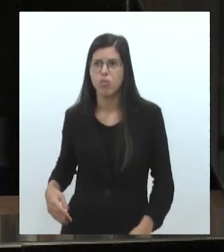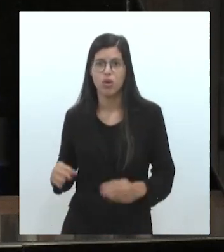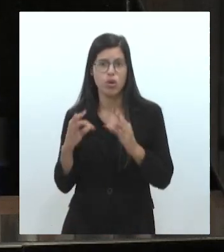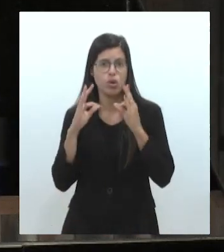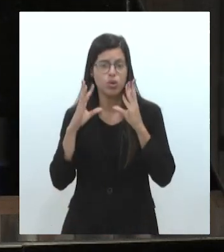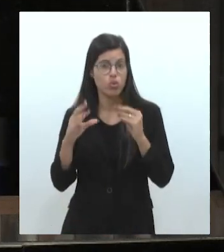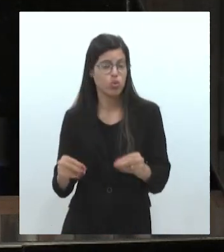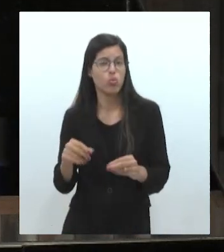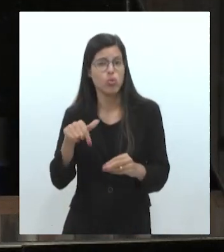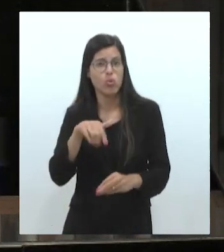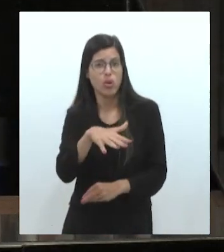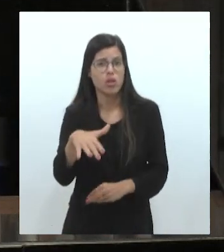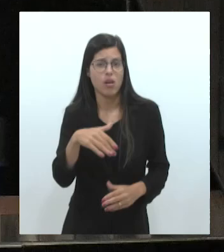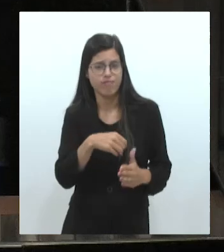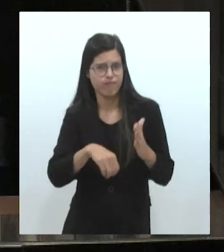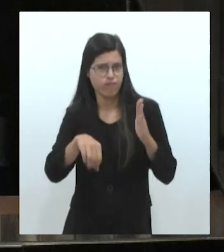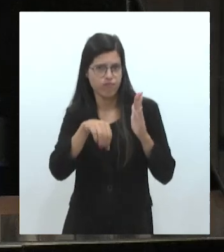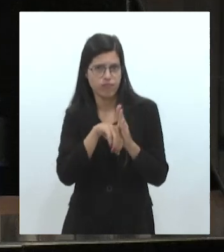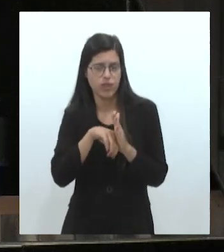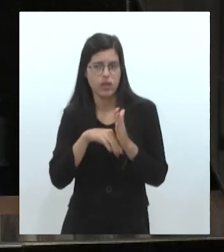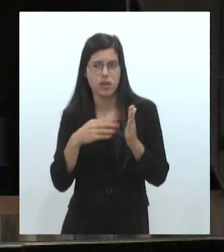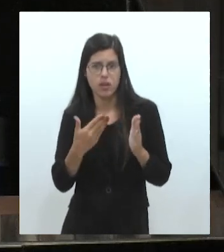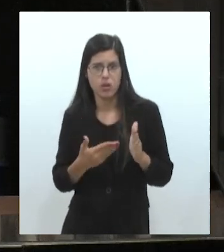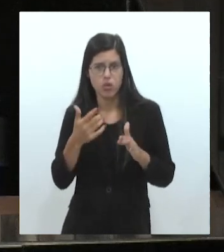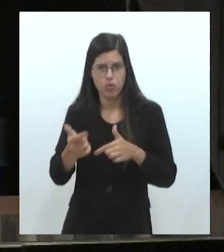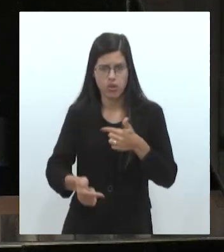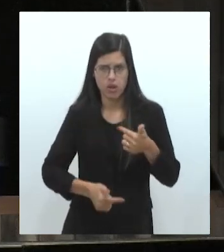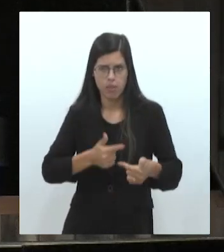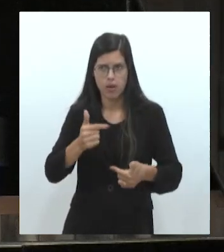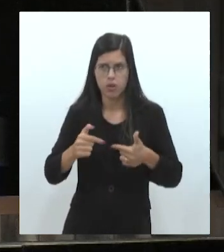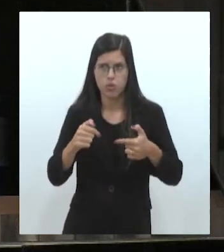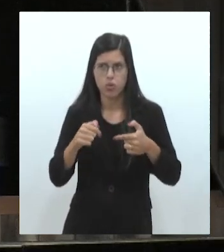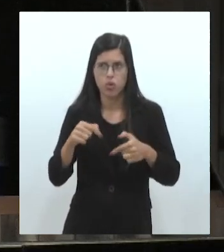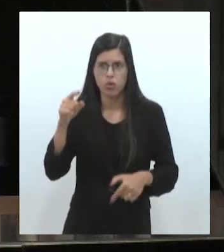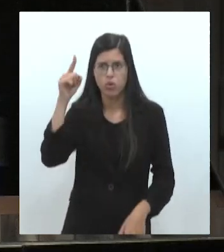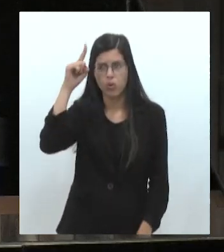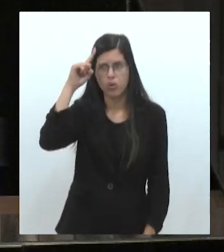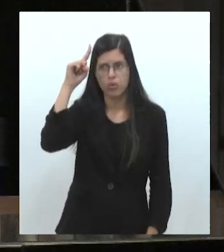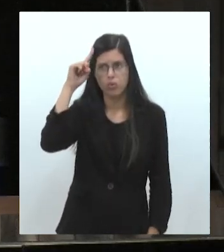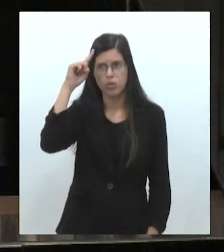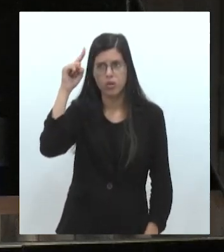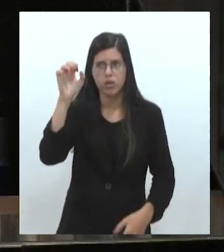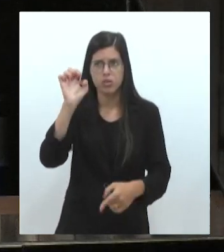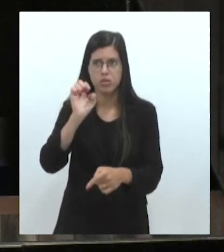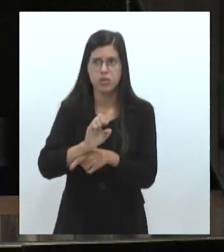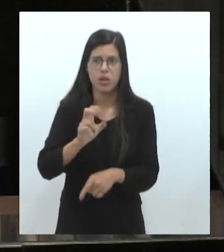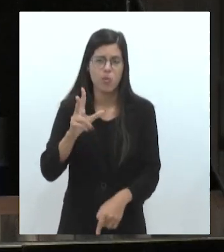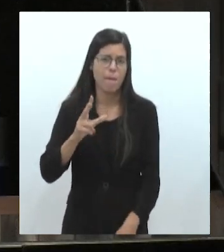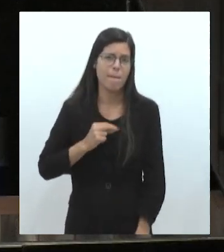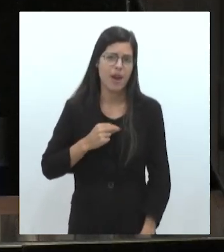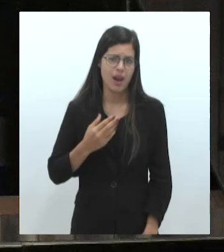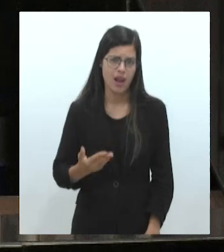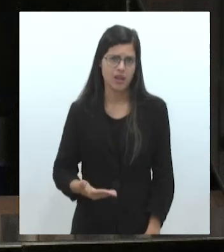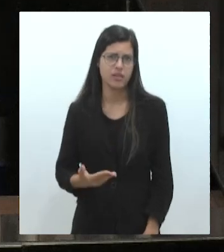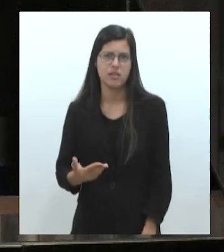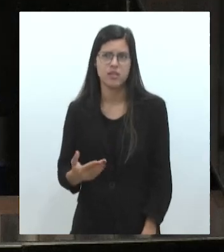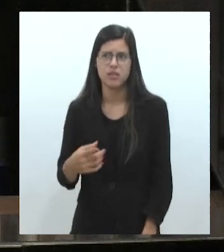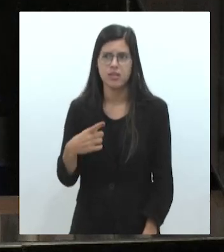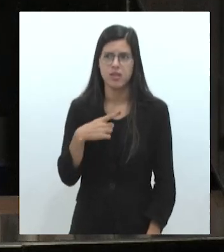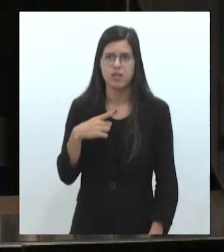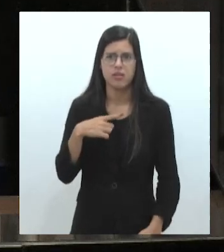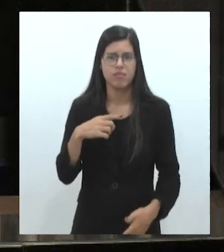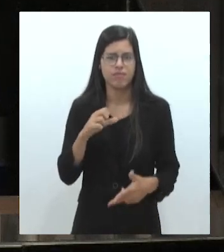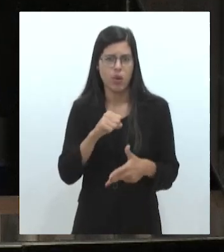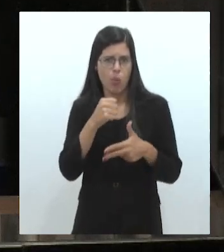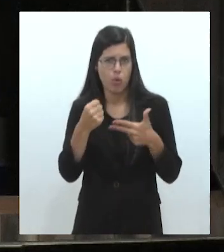mão da criminalidade, e é isso que o trabalhador que trabalha todos os dias por esse Estado merece. É isso que ele recebe do poder